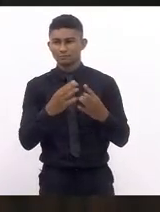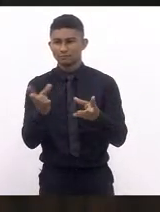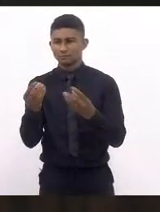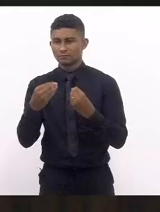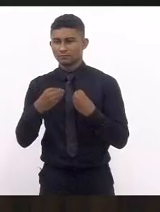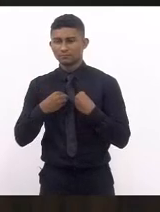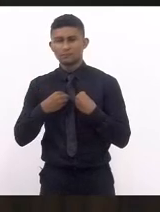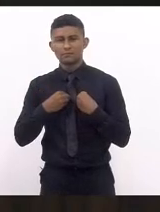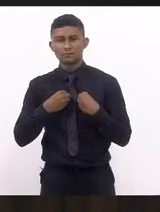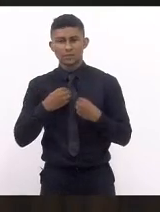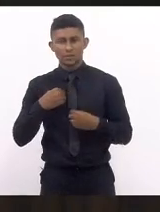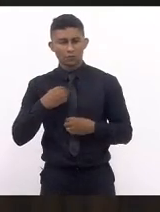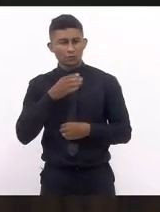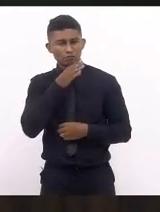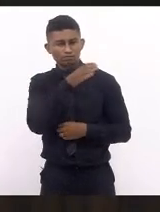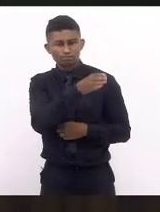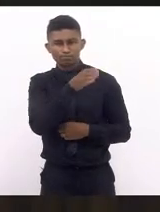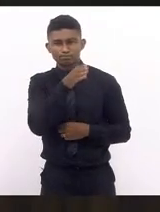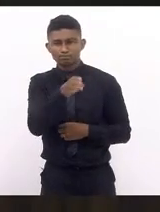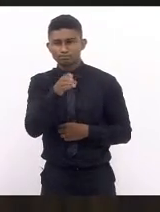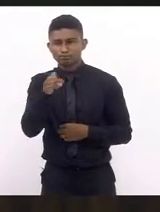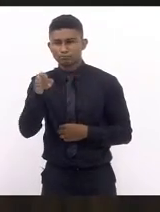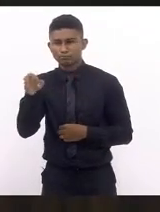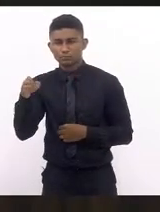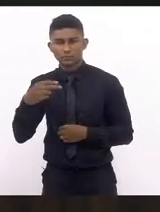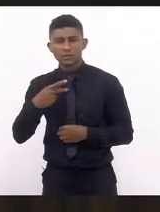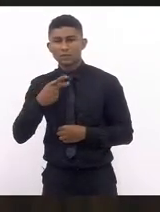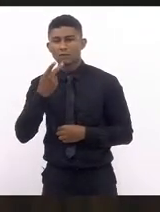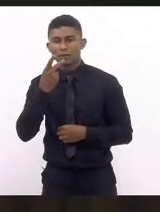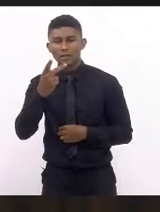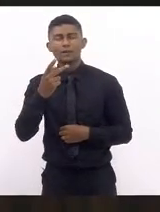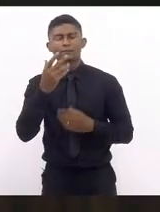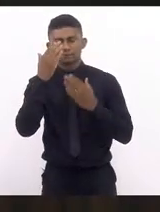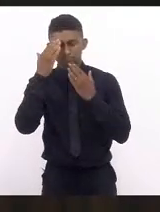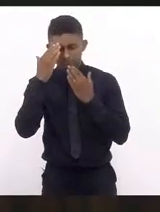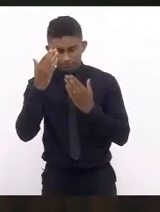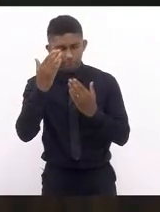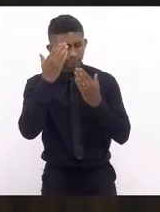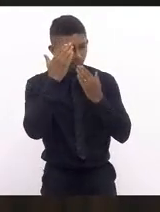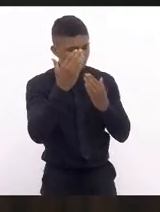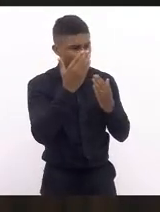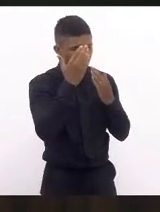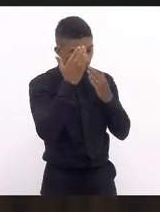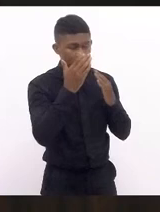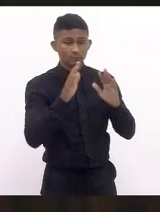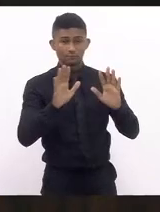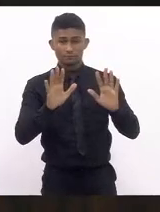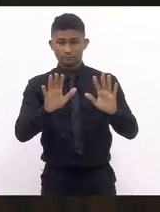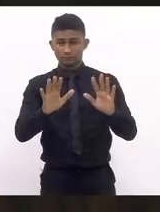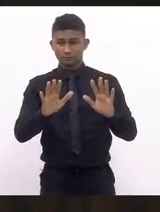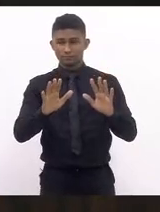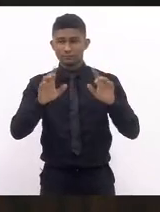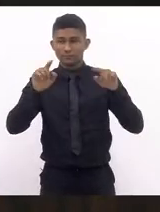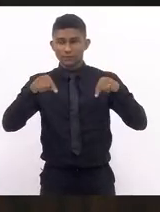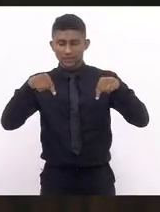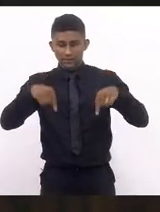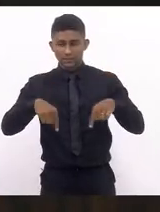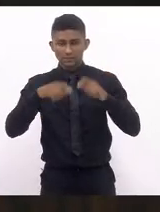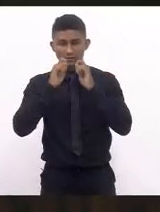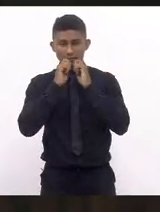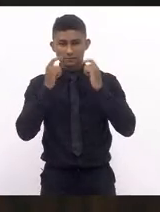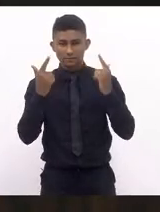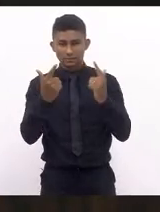disse que olha Desço a lembrança a mais que é o conjunto da